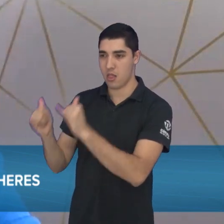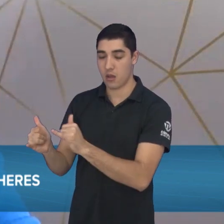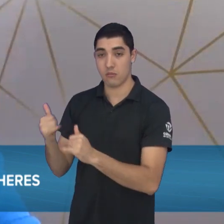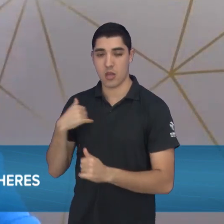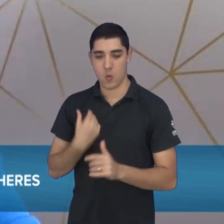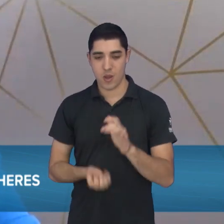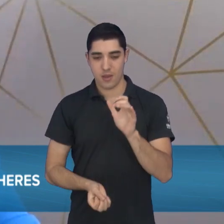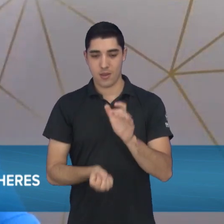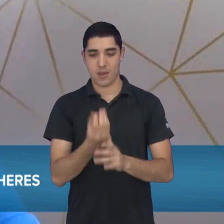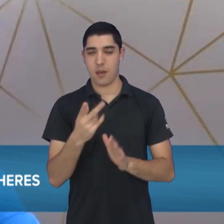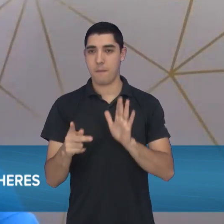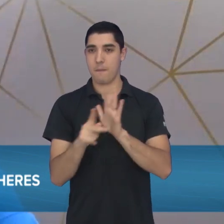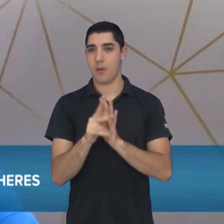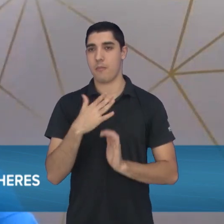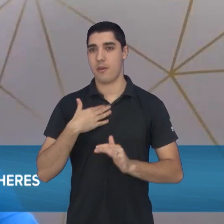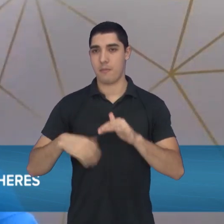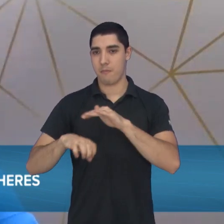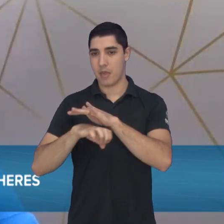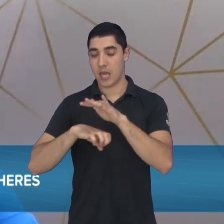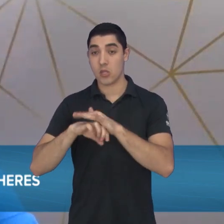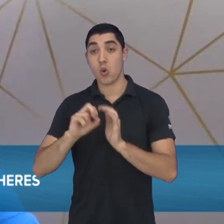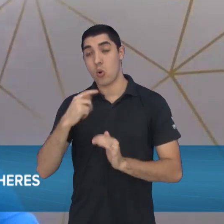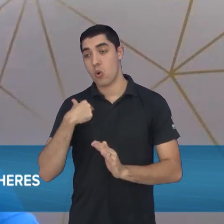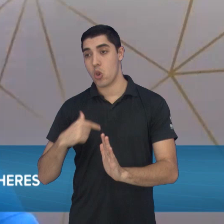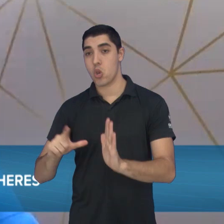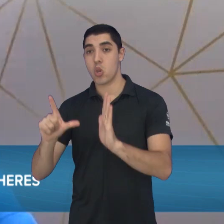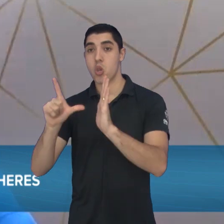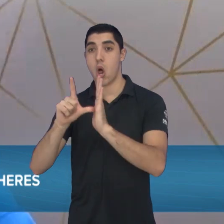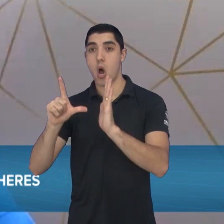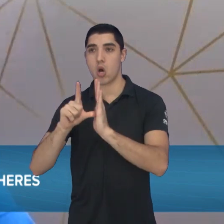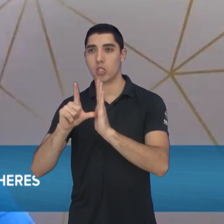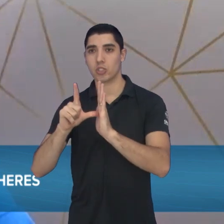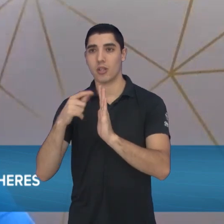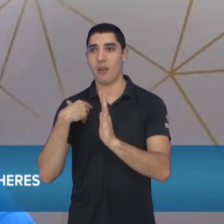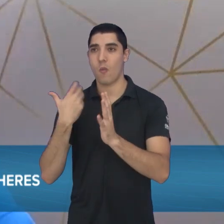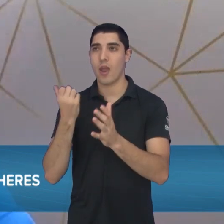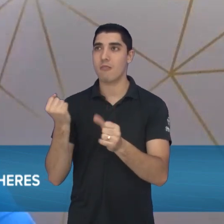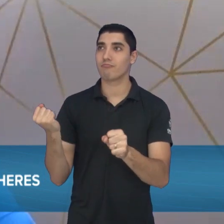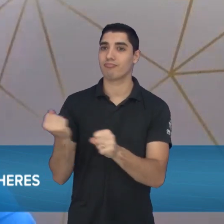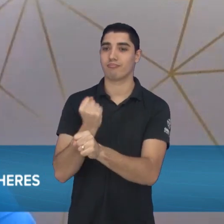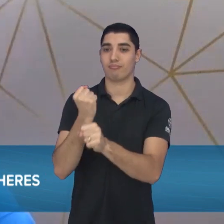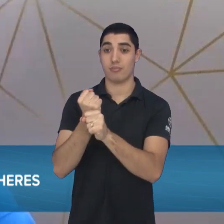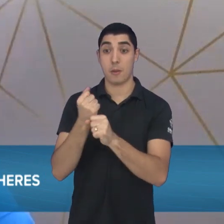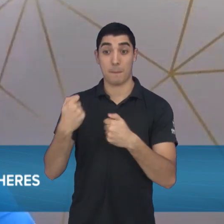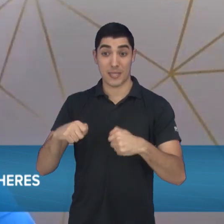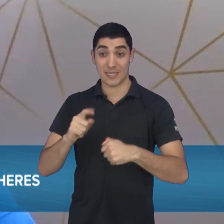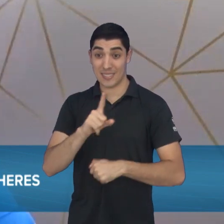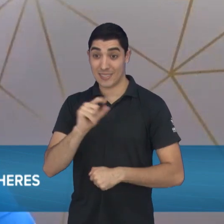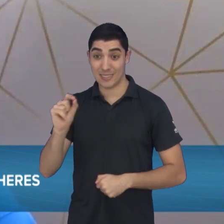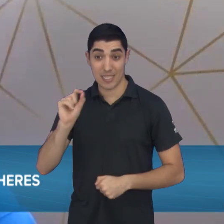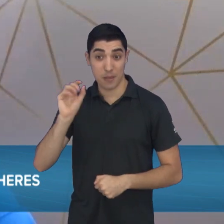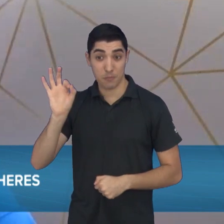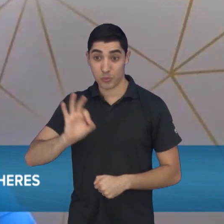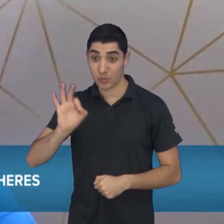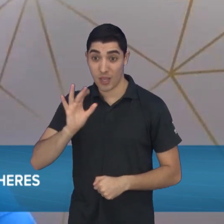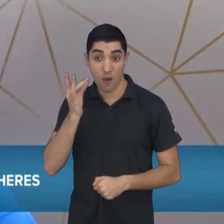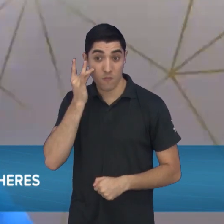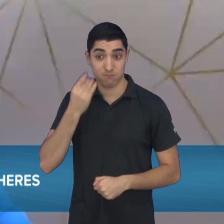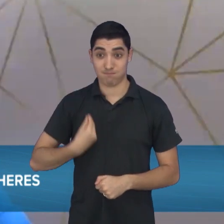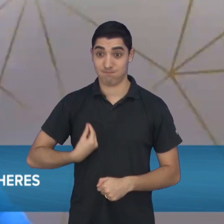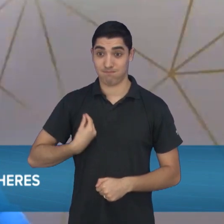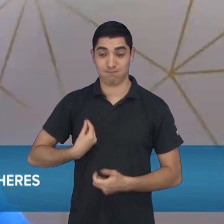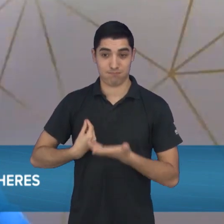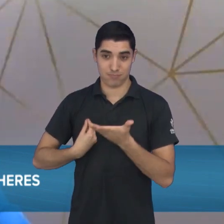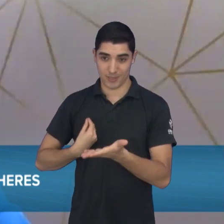um negócio, abrir uma loja física, que a empreendedora vai ter que estar lá 100%, como a Michelle mesma disse, eu já